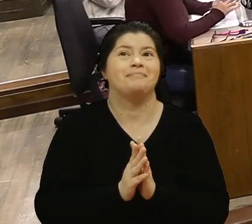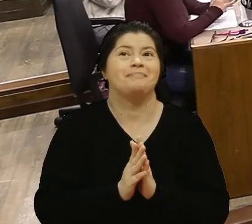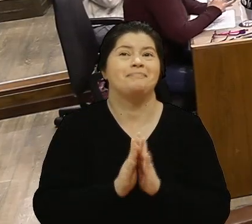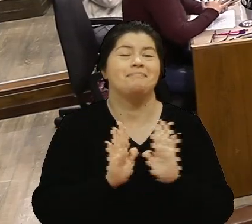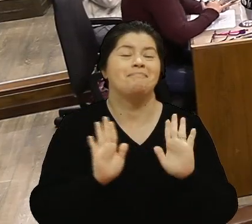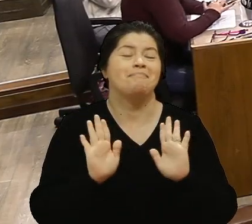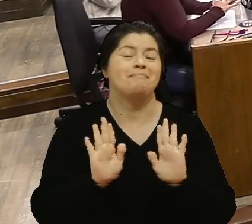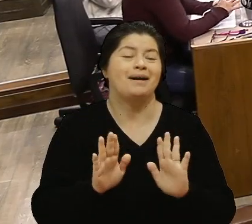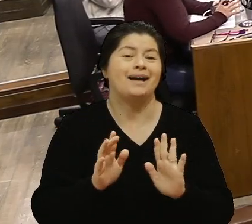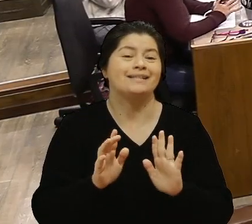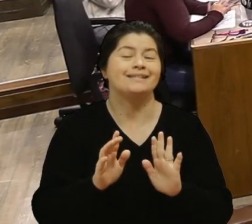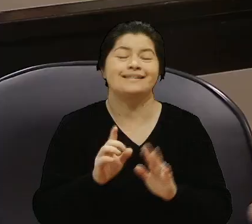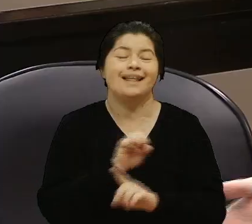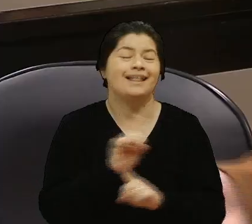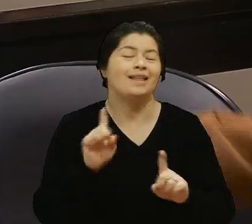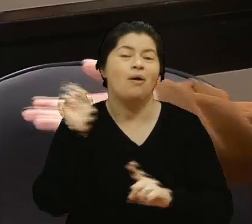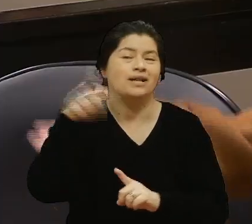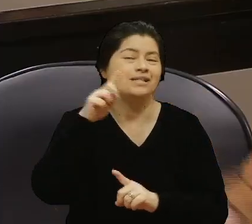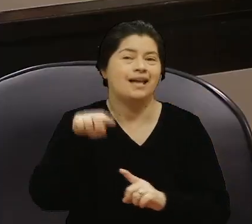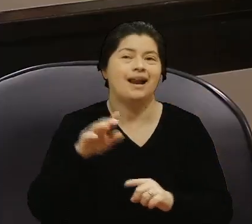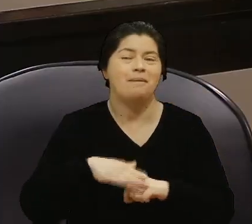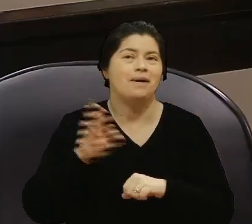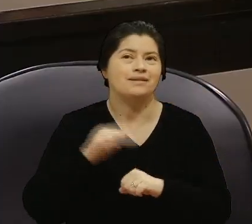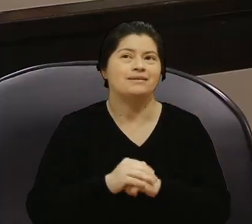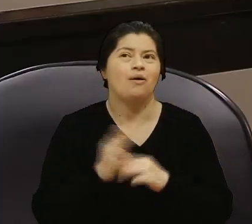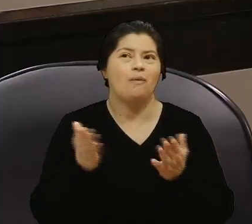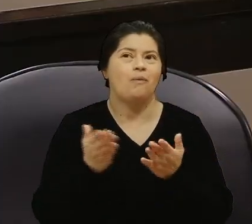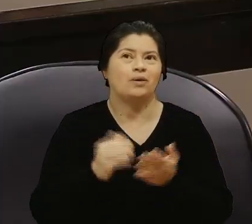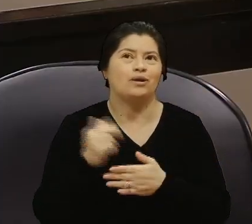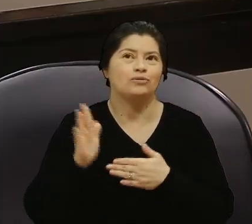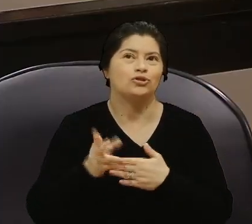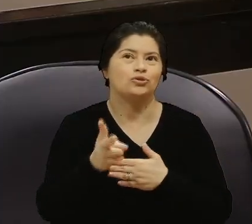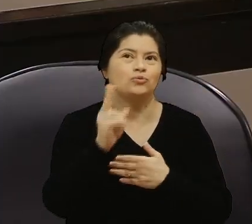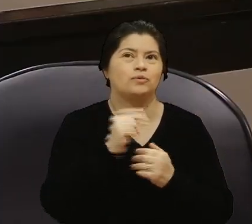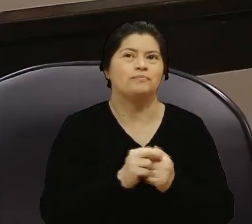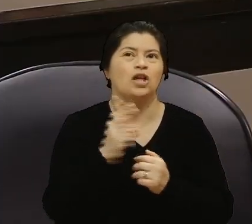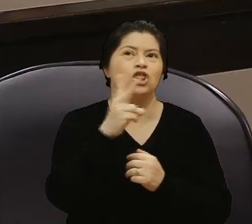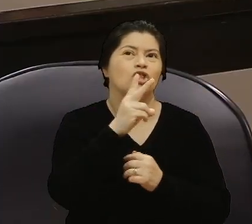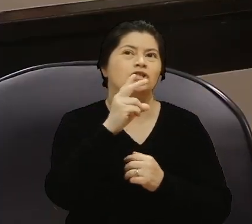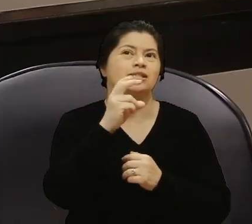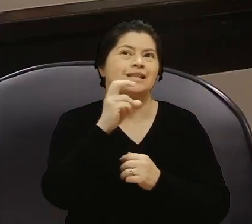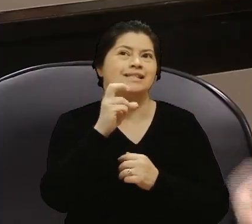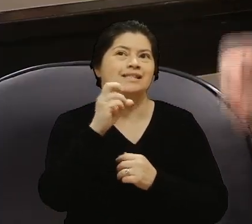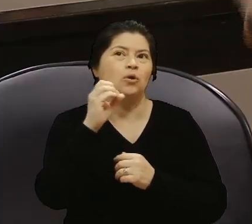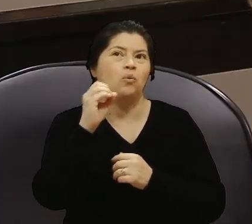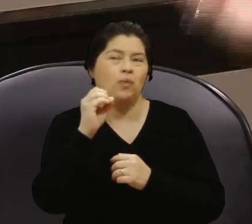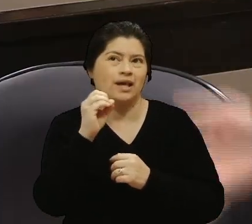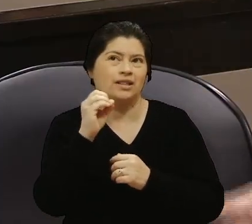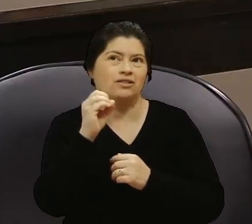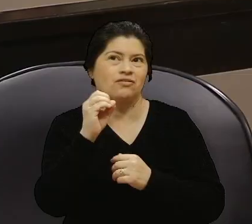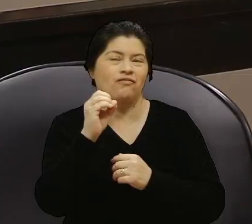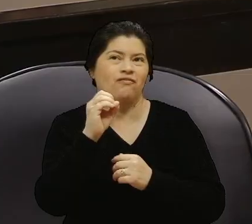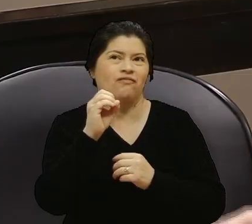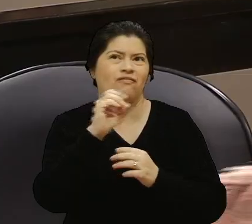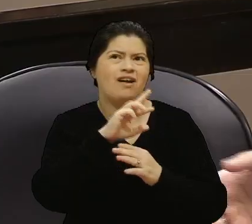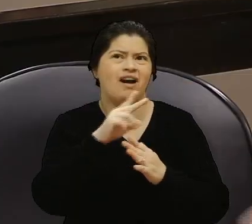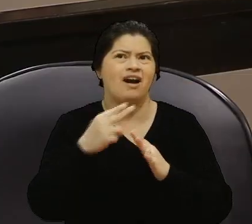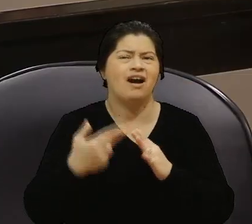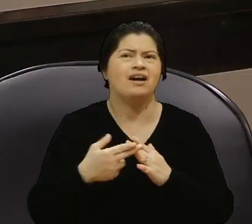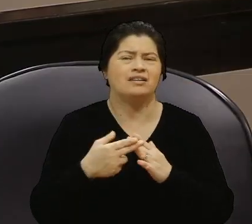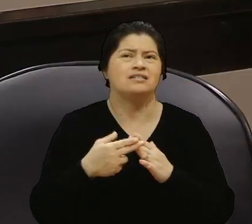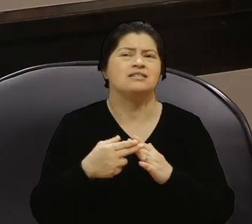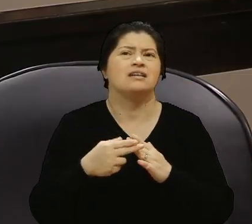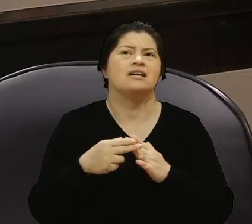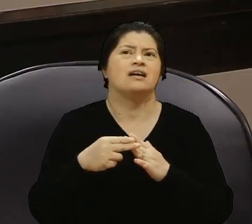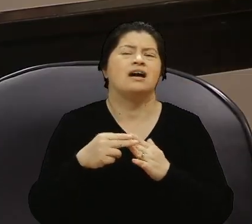chega no fundo do cancelamento. Dizer, vereador capitão, que são 250 artigos relativistas que a nossa Constituição